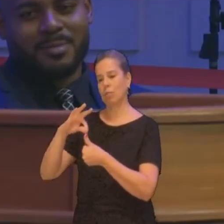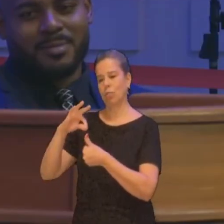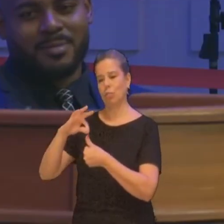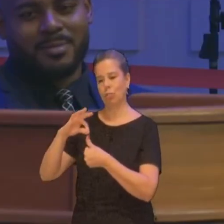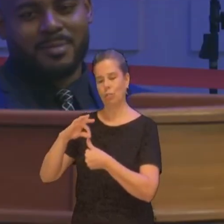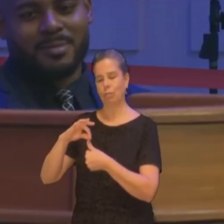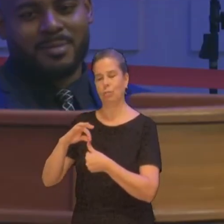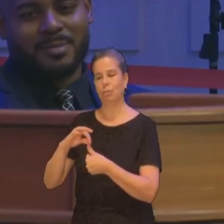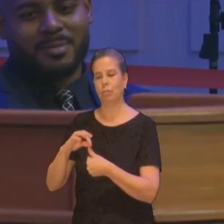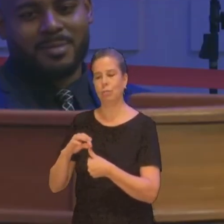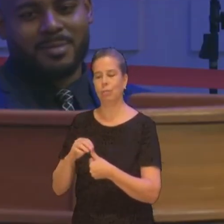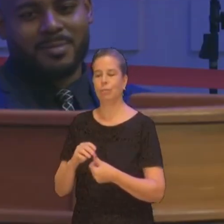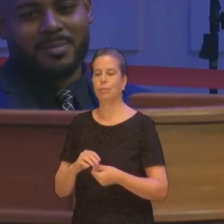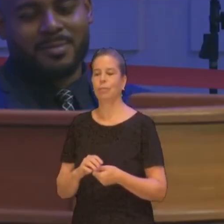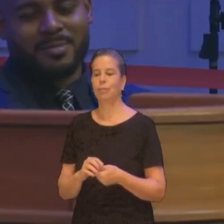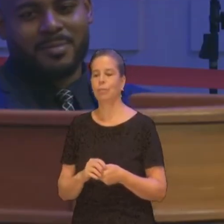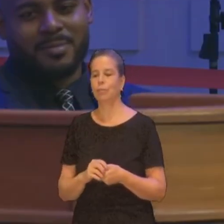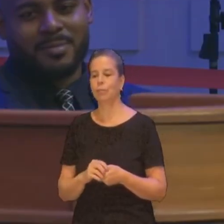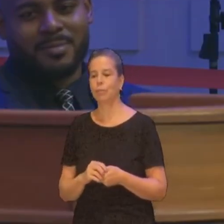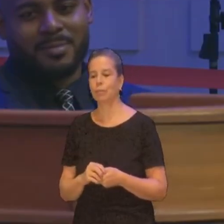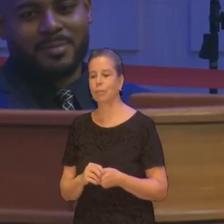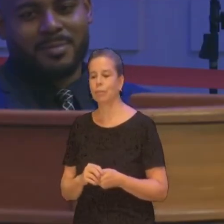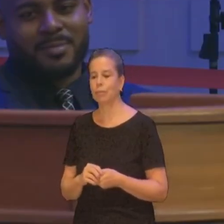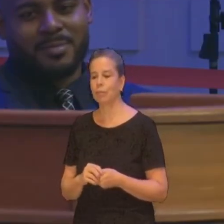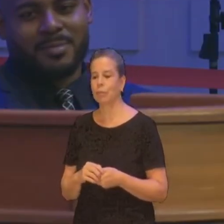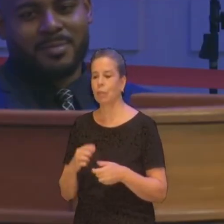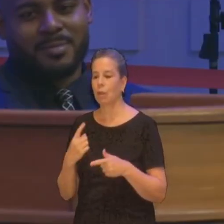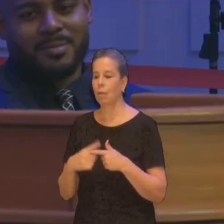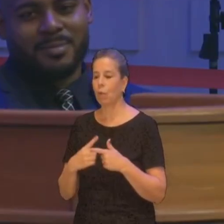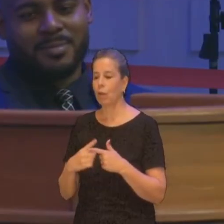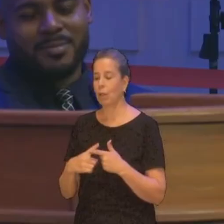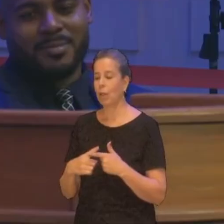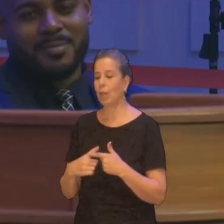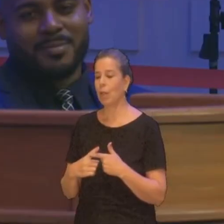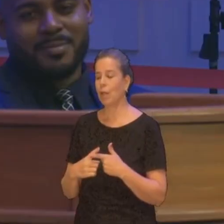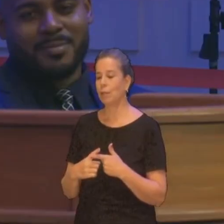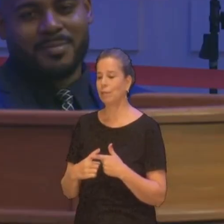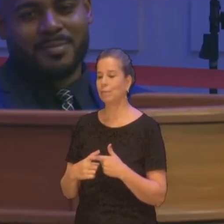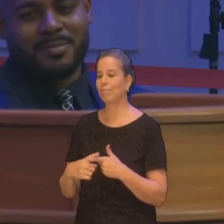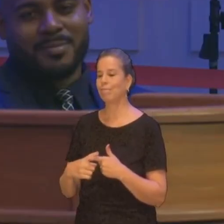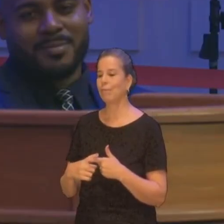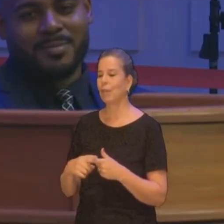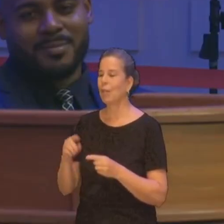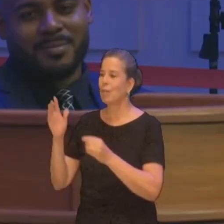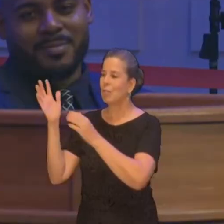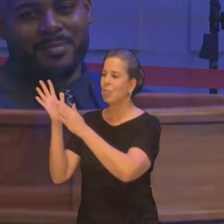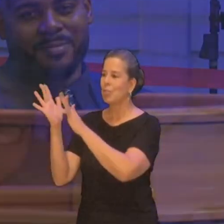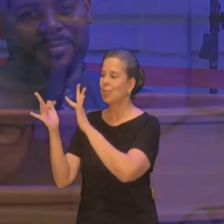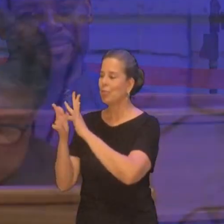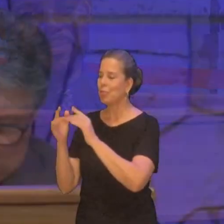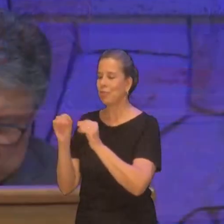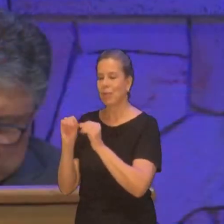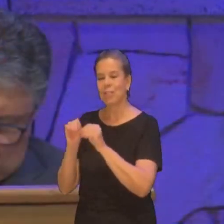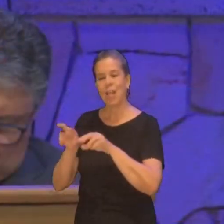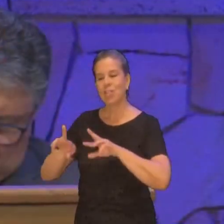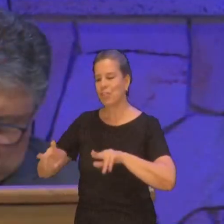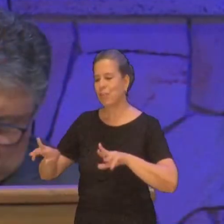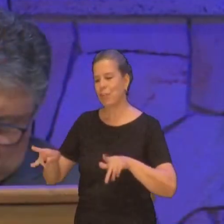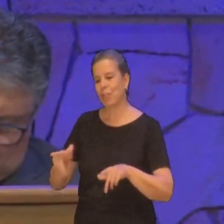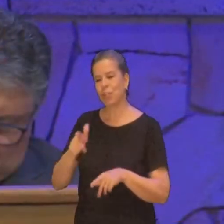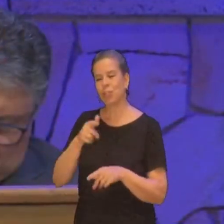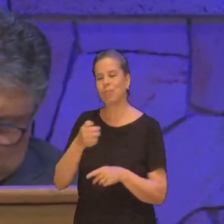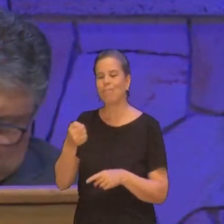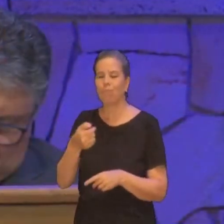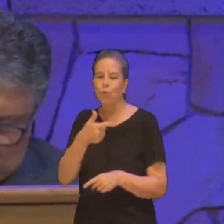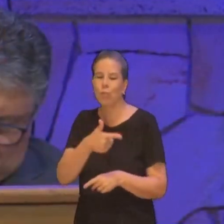contrário à lógica humana. Porque a lógica de Cristo é completamente diferente, é